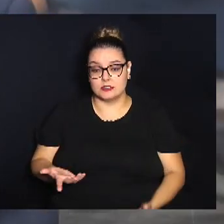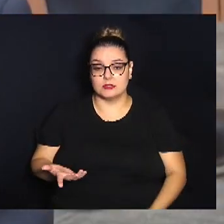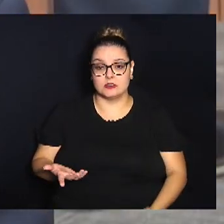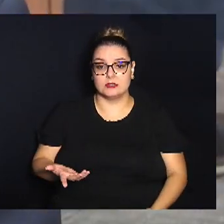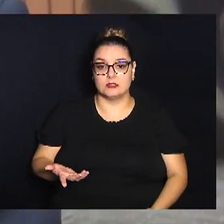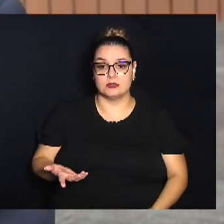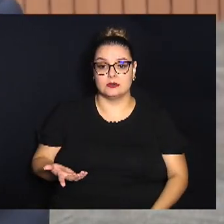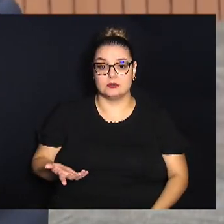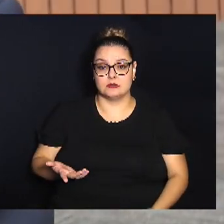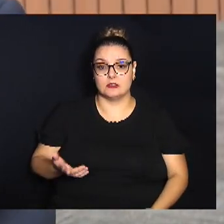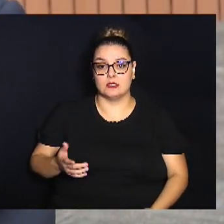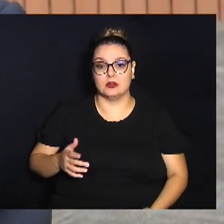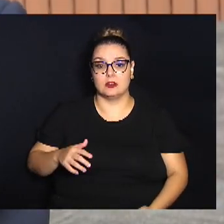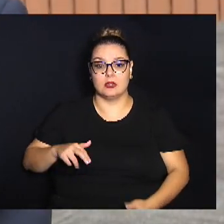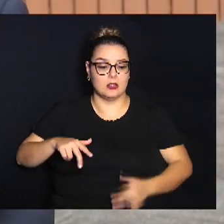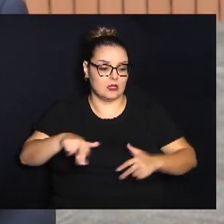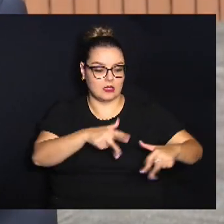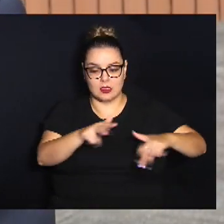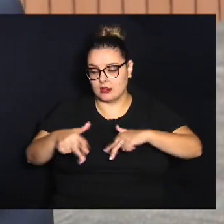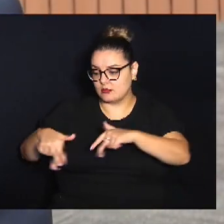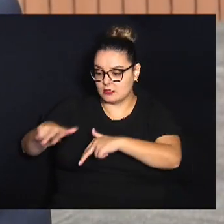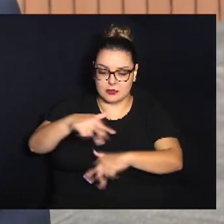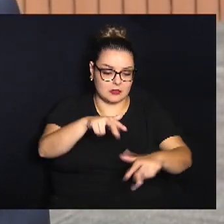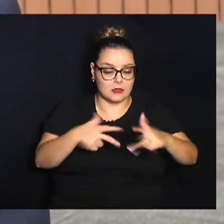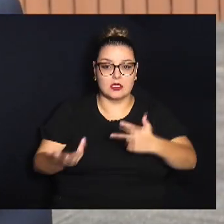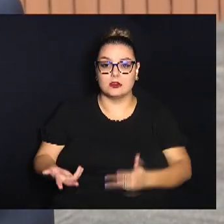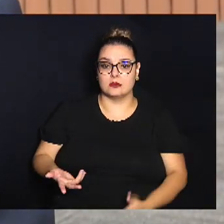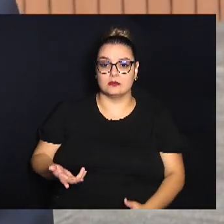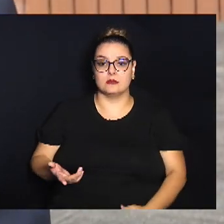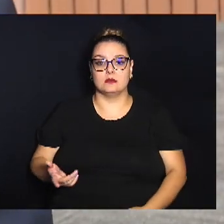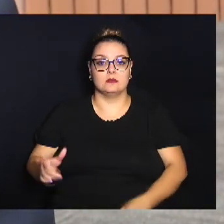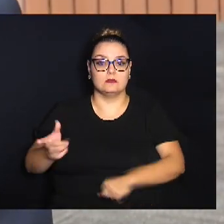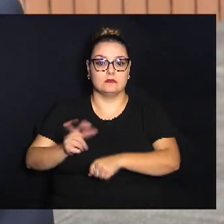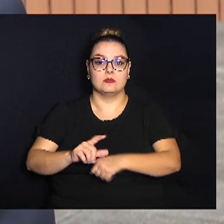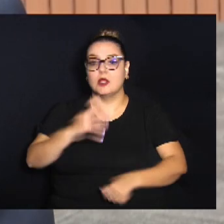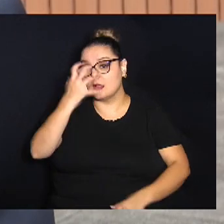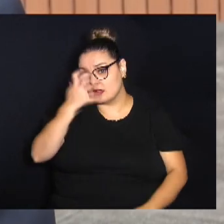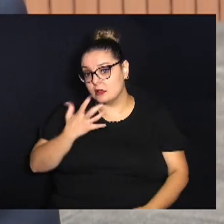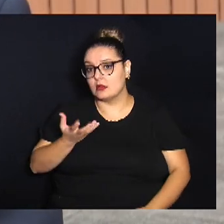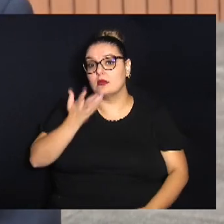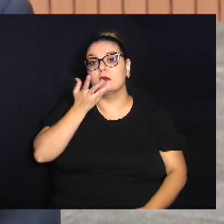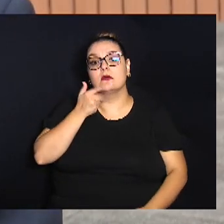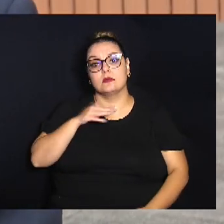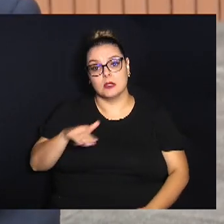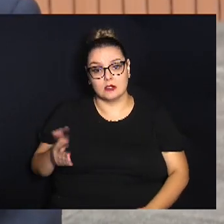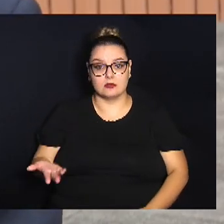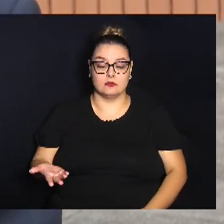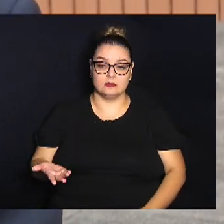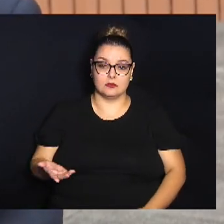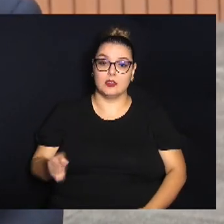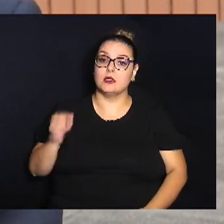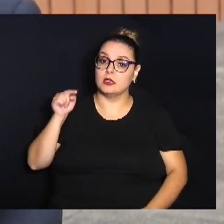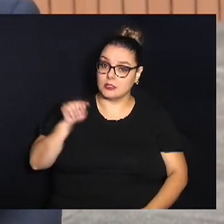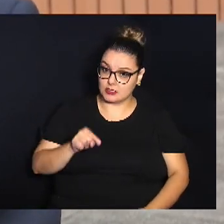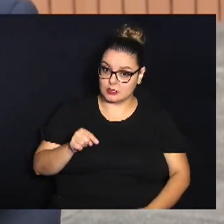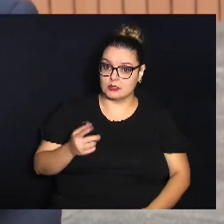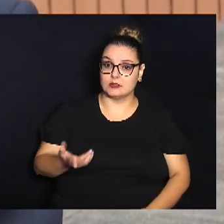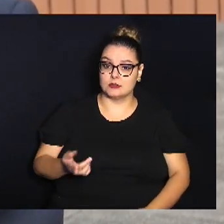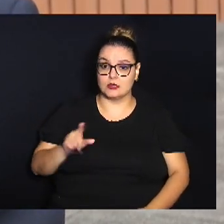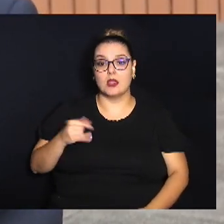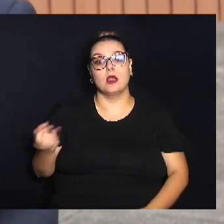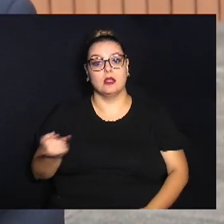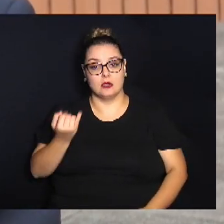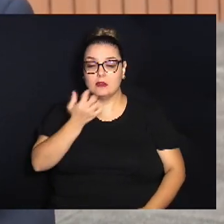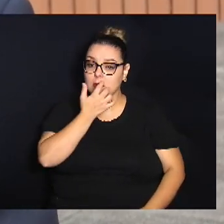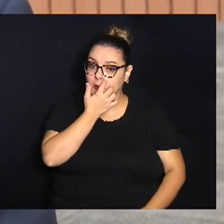e acaba mexendo para lá, mexendo para cá, e as lojistas ficam bravas com essa criança. Então isso é a